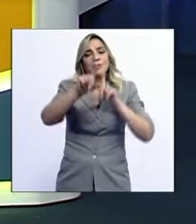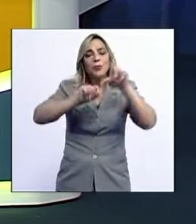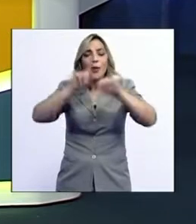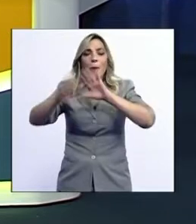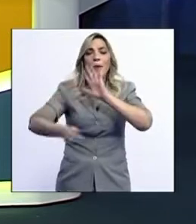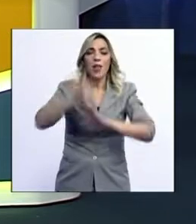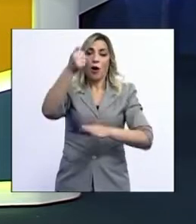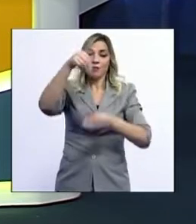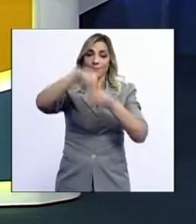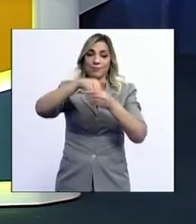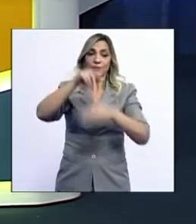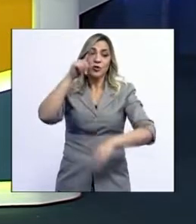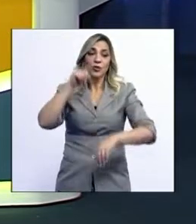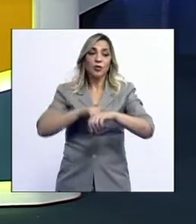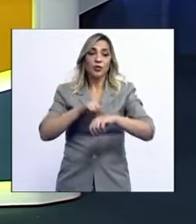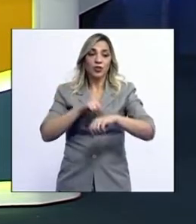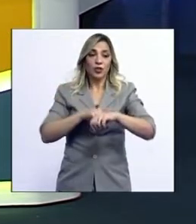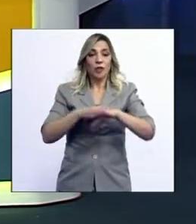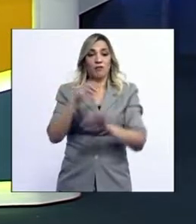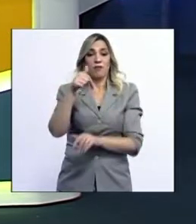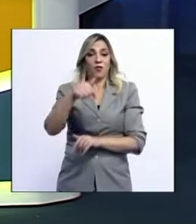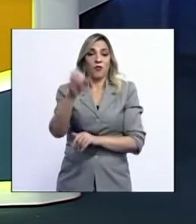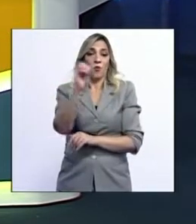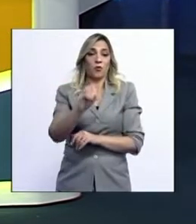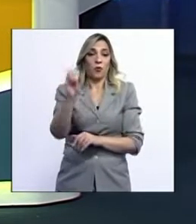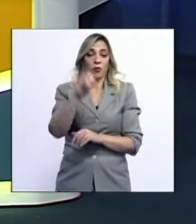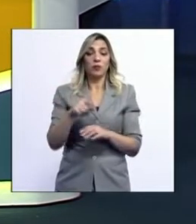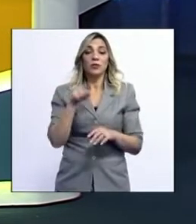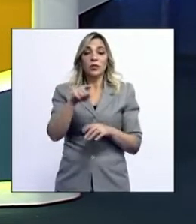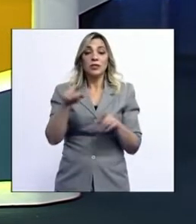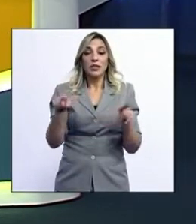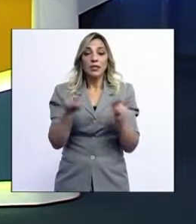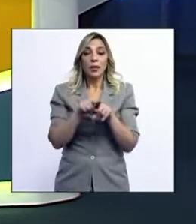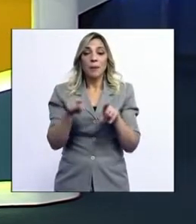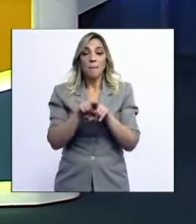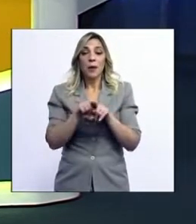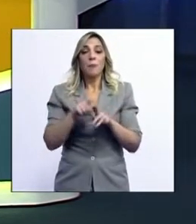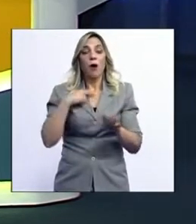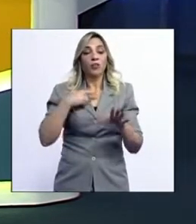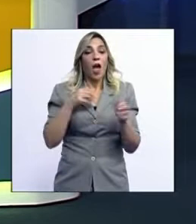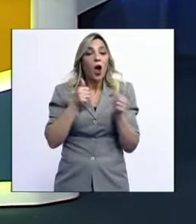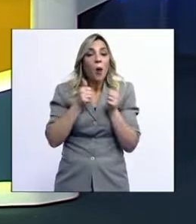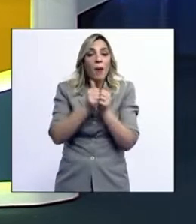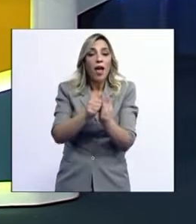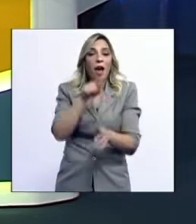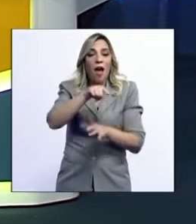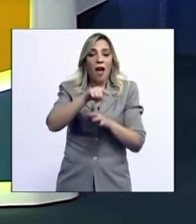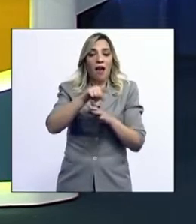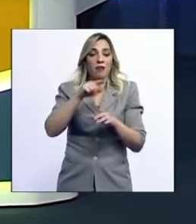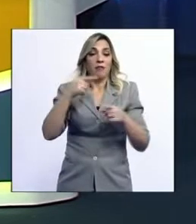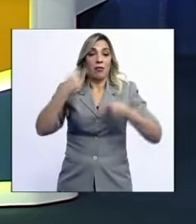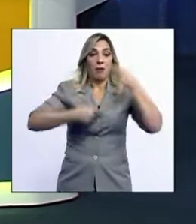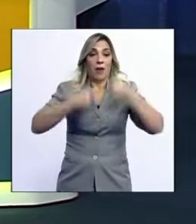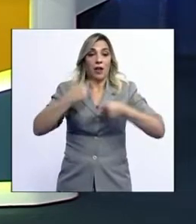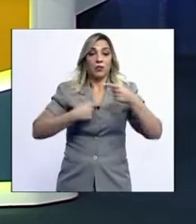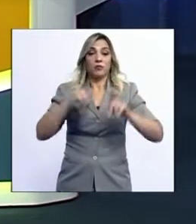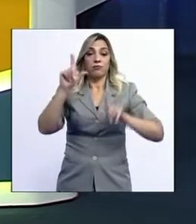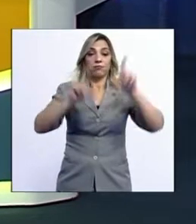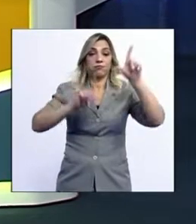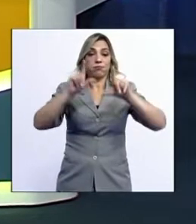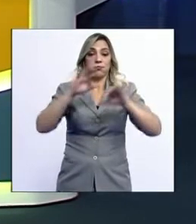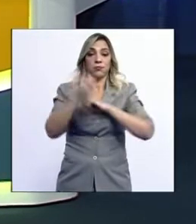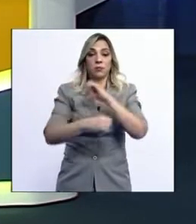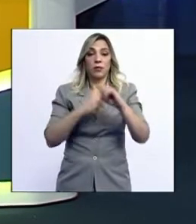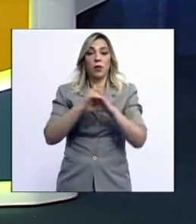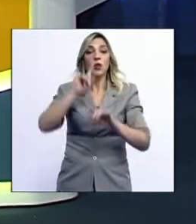decisão na urna no dia 7 de outubro. Olha, você também pode rever a íntegra desse debate no portal da Rede TV. O nosso próximo